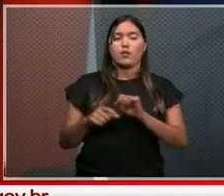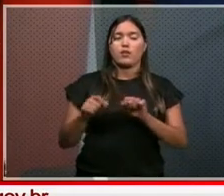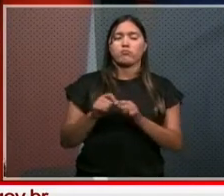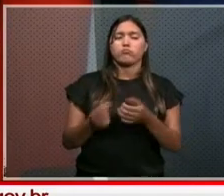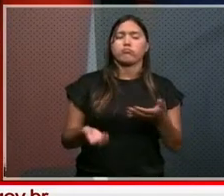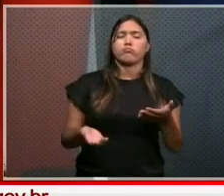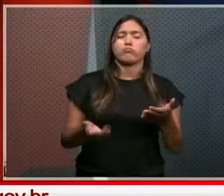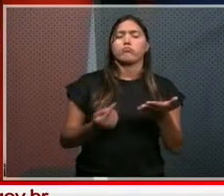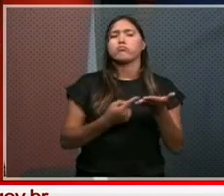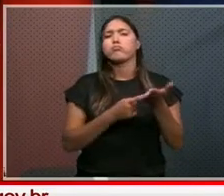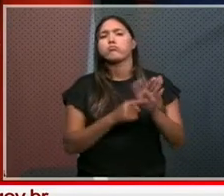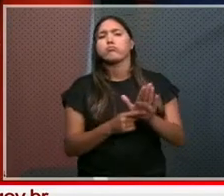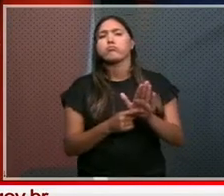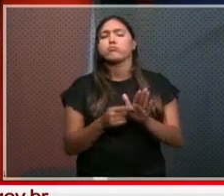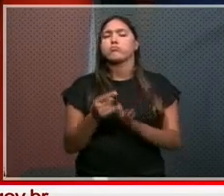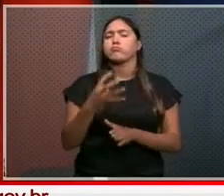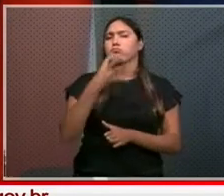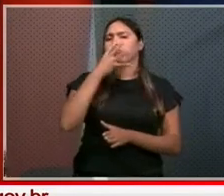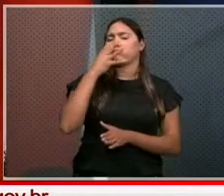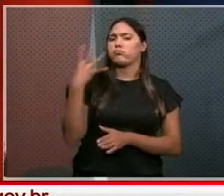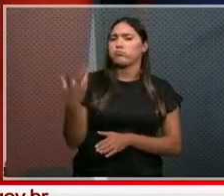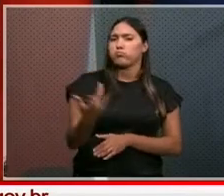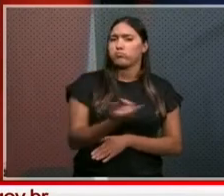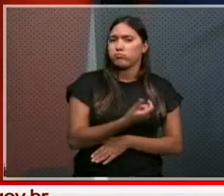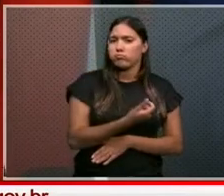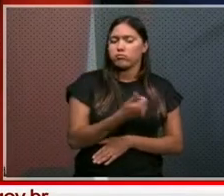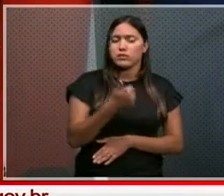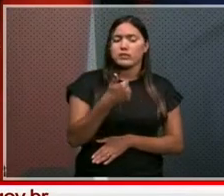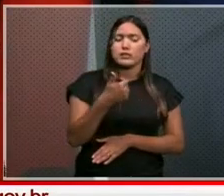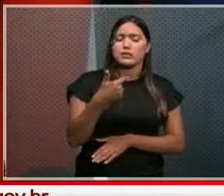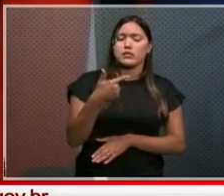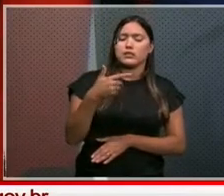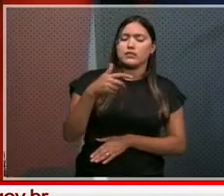lucro social e 125,88